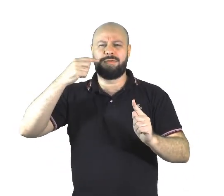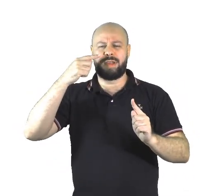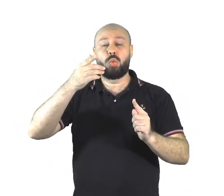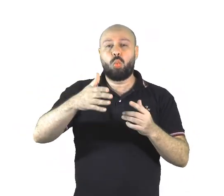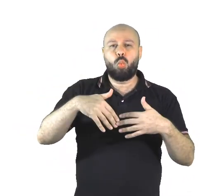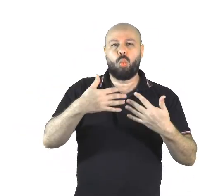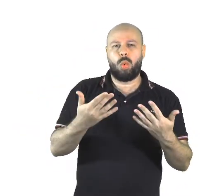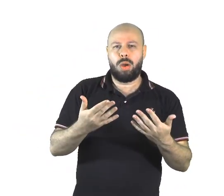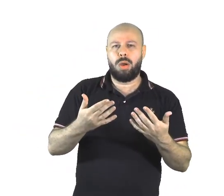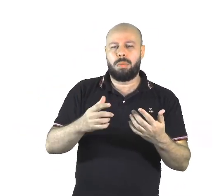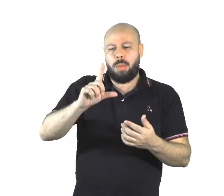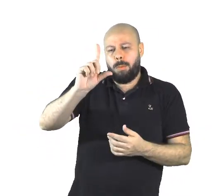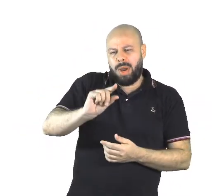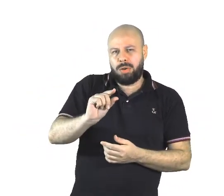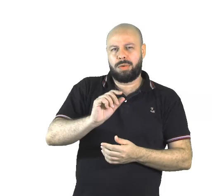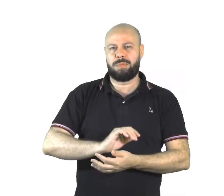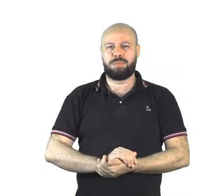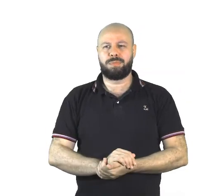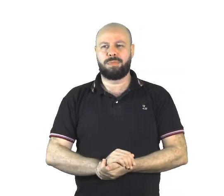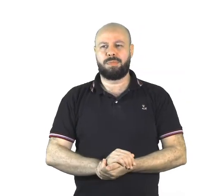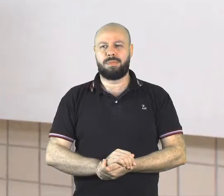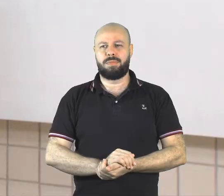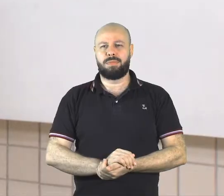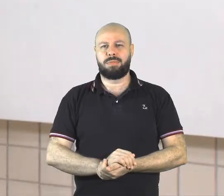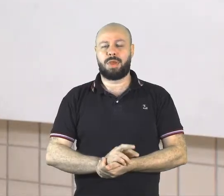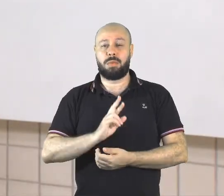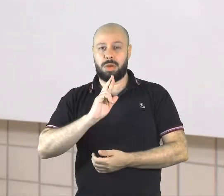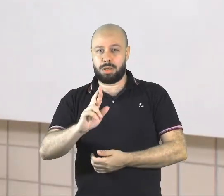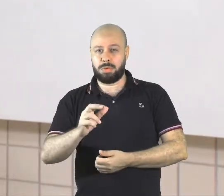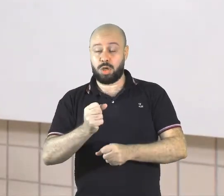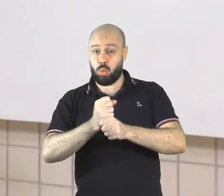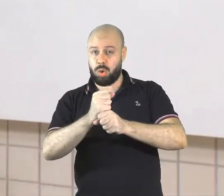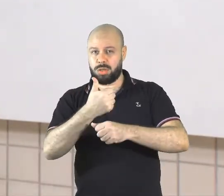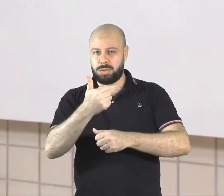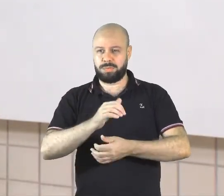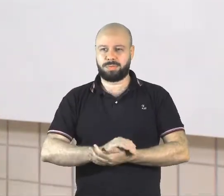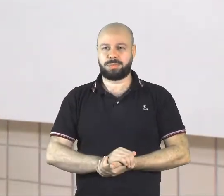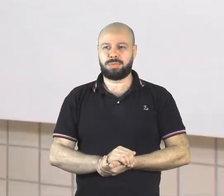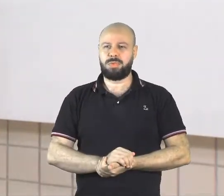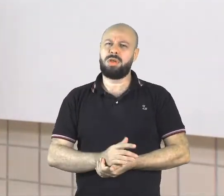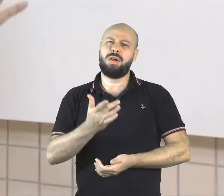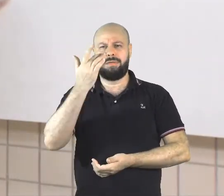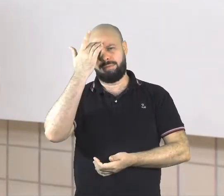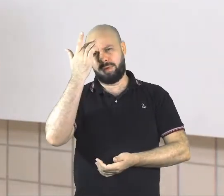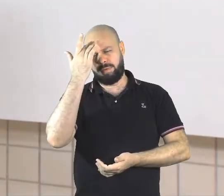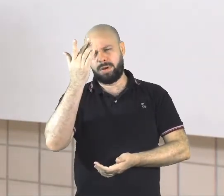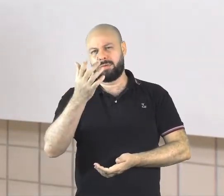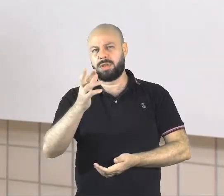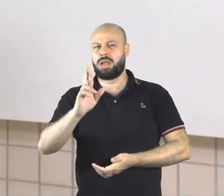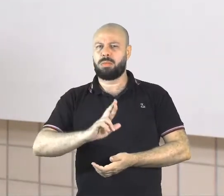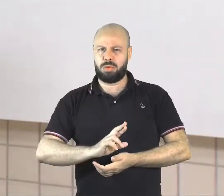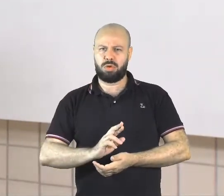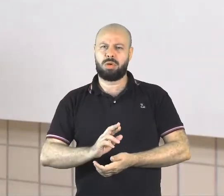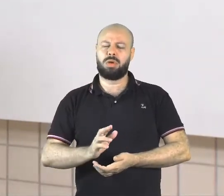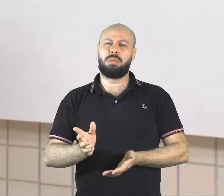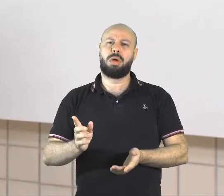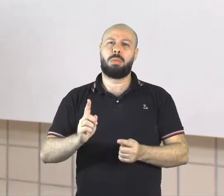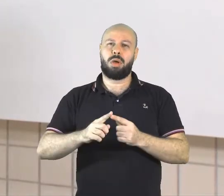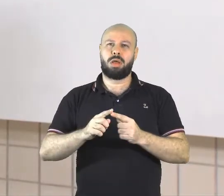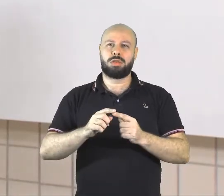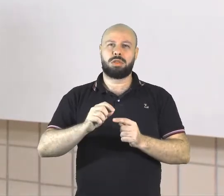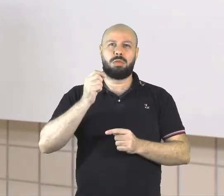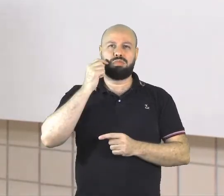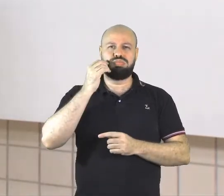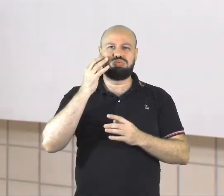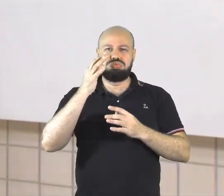que teve menos denúncias. Aí você vai responder, tá certo? Bem fácil, você tem como responder no gráfico. Isso a gente